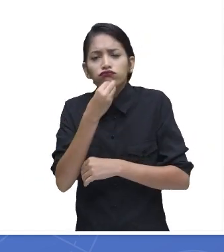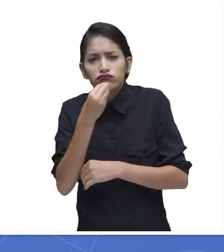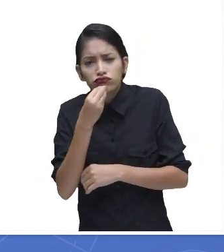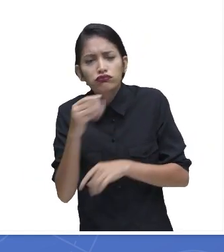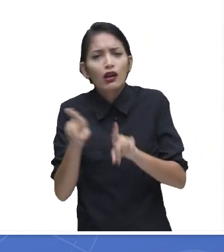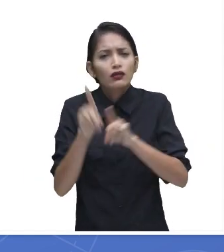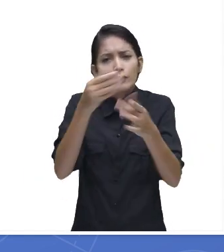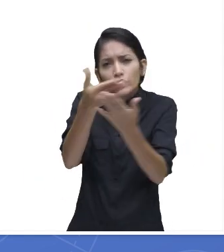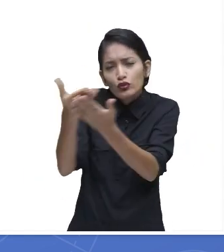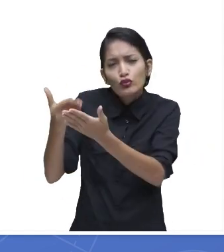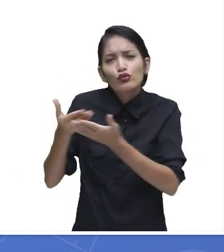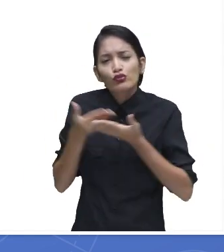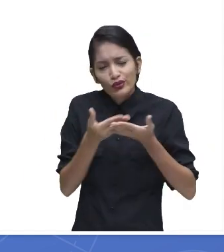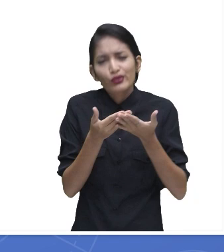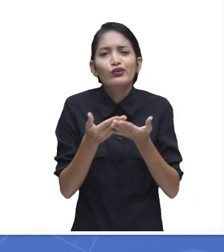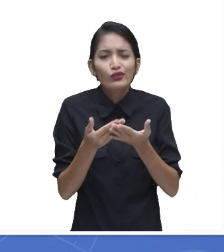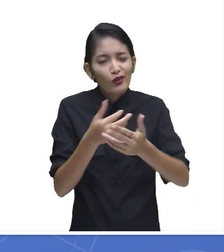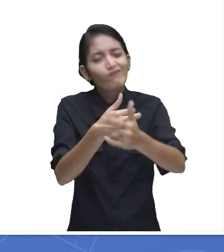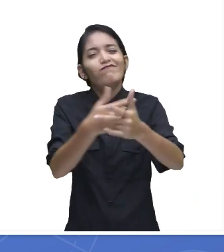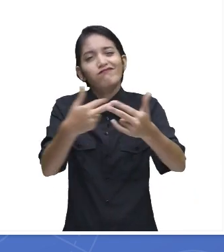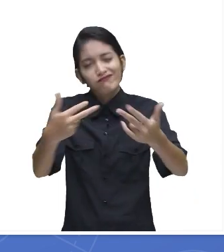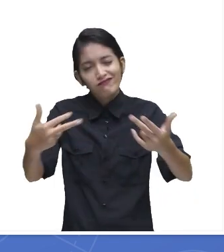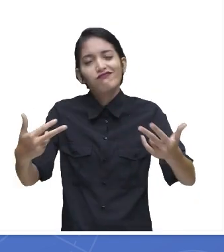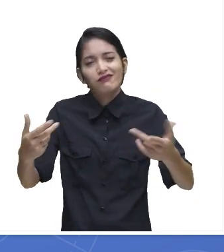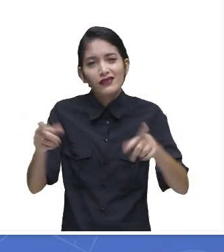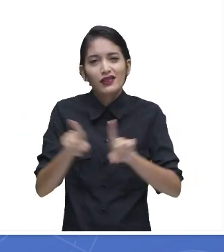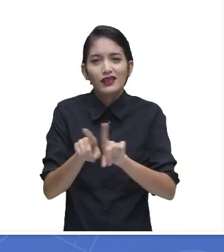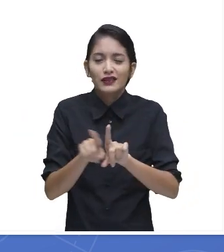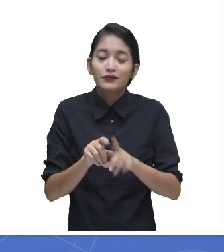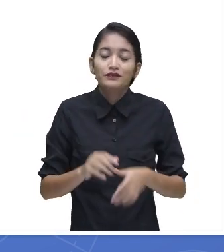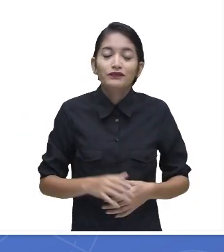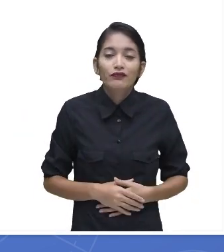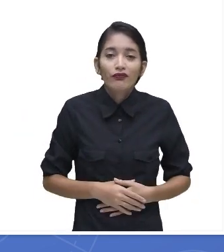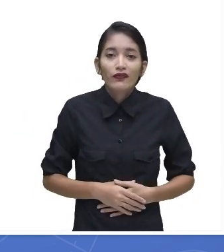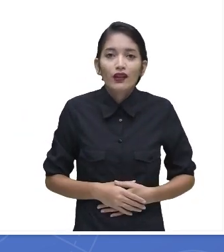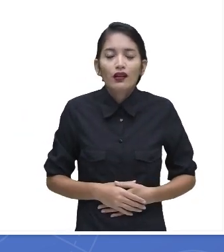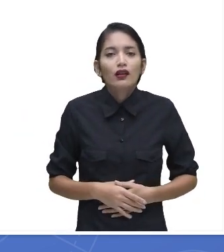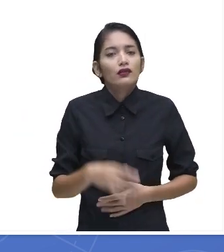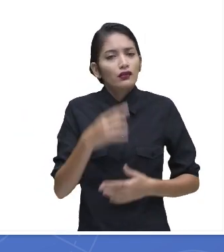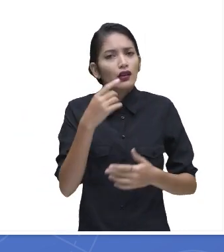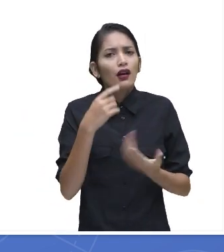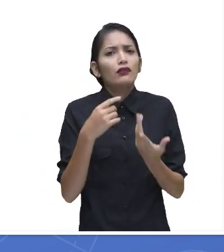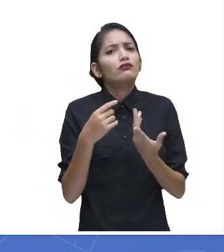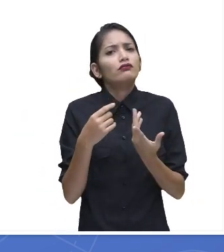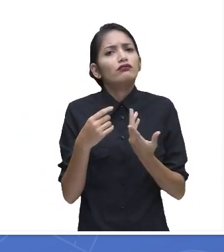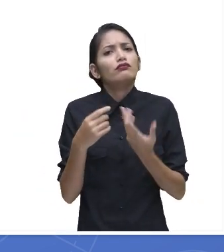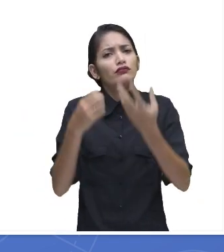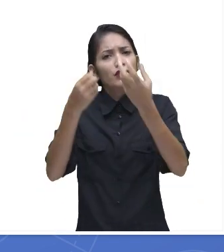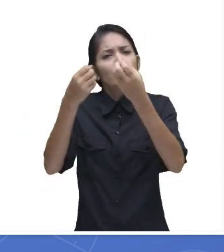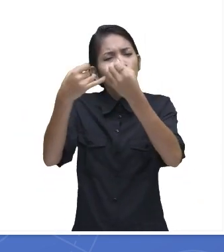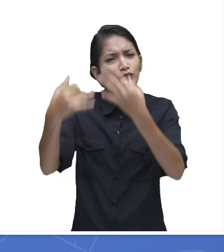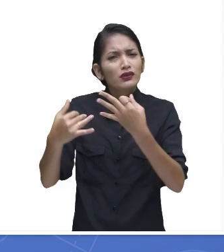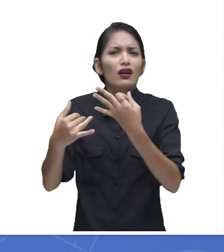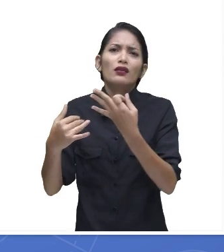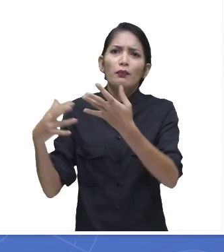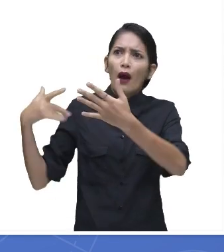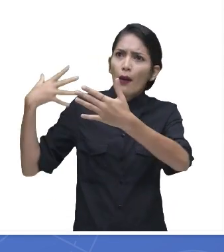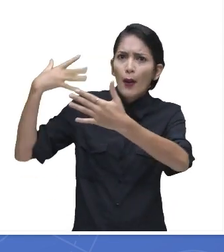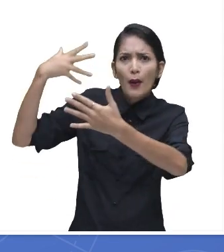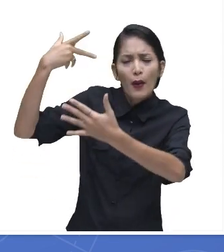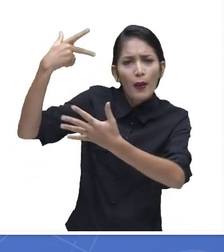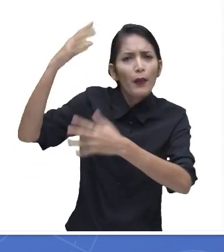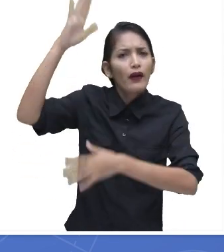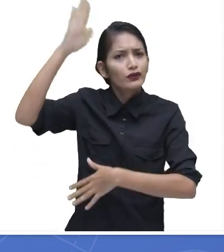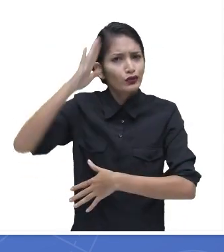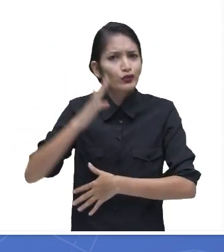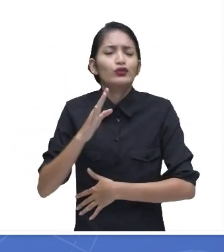de estudo, né, e tudo mais. A gente está falando aí de todo o histórico do Brasil, né? Não necessariamente